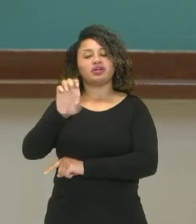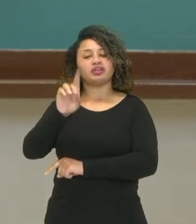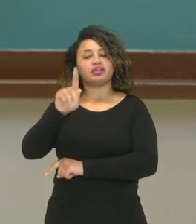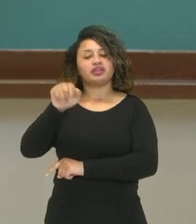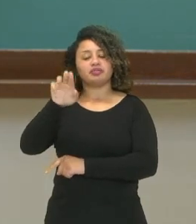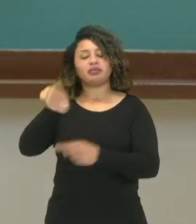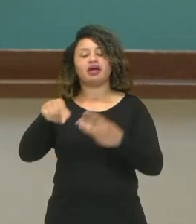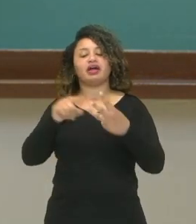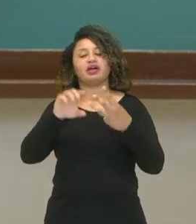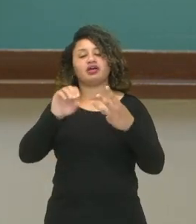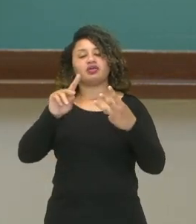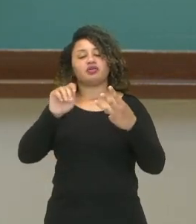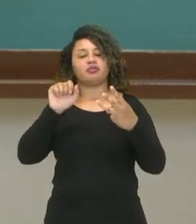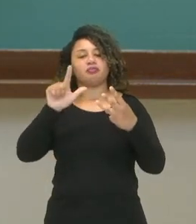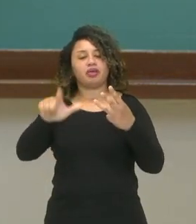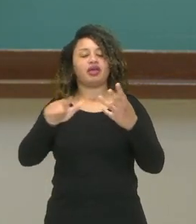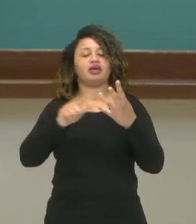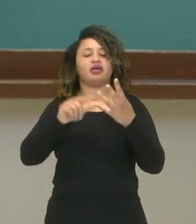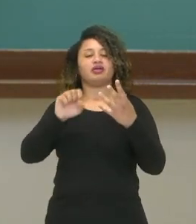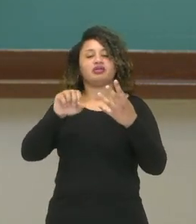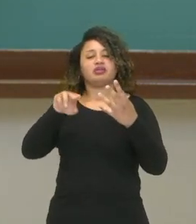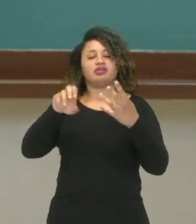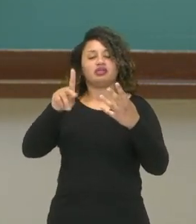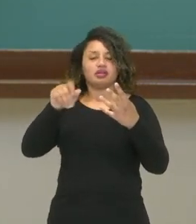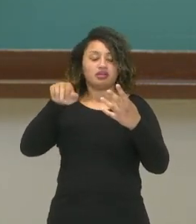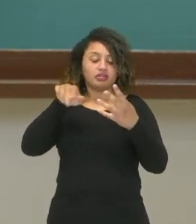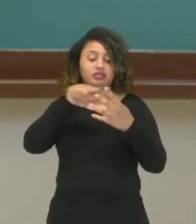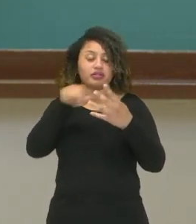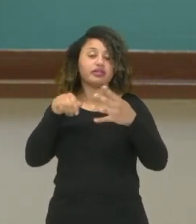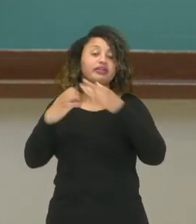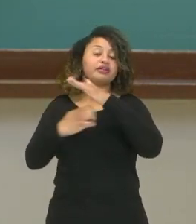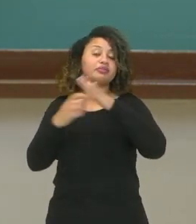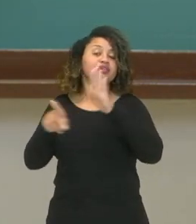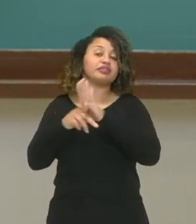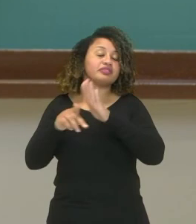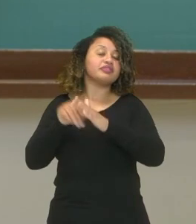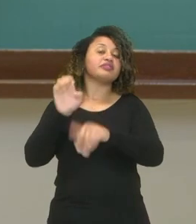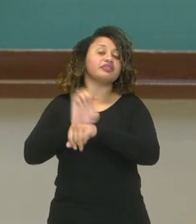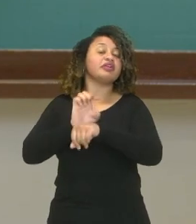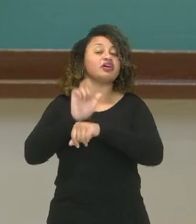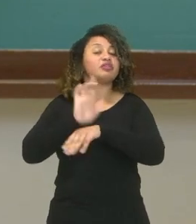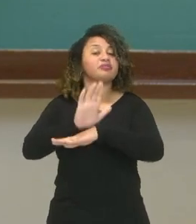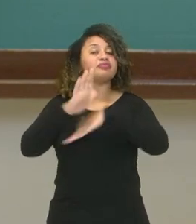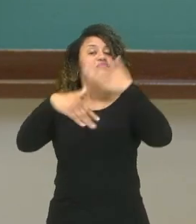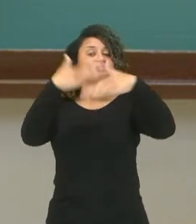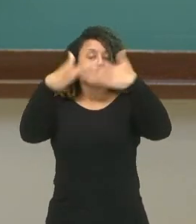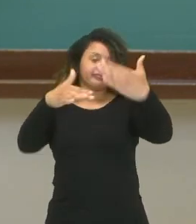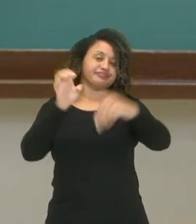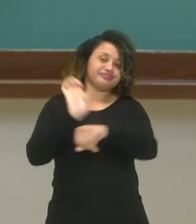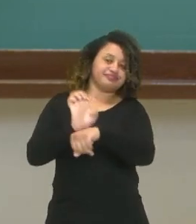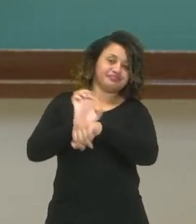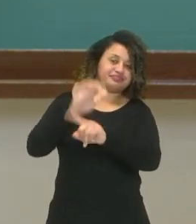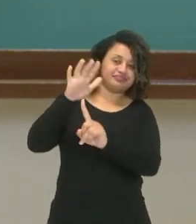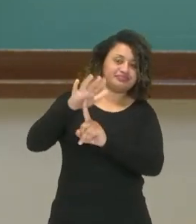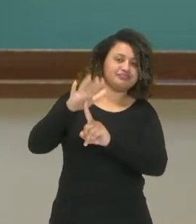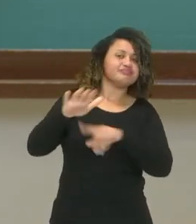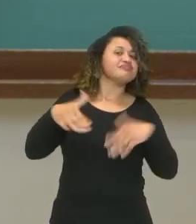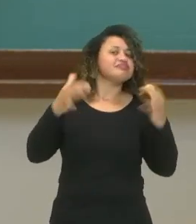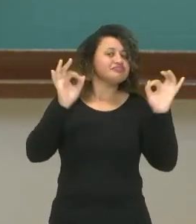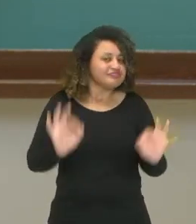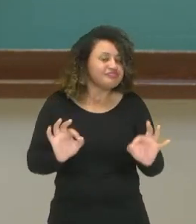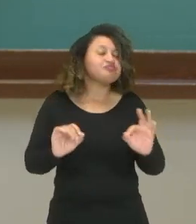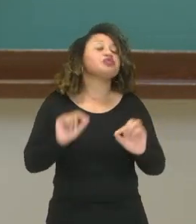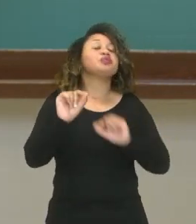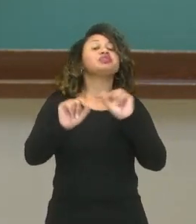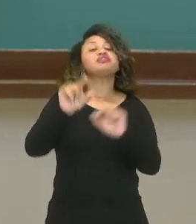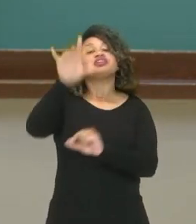a Sanepar, empresas aí do estado, para ajudar no desenvolvimento do estado do Paraná. Certo? O que você aprendeu na